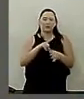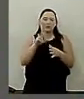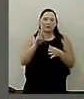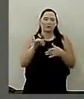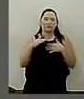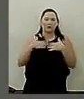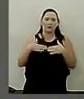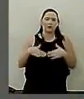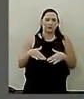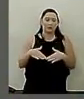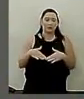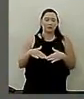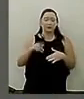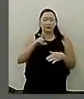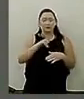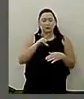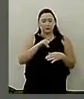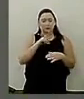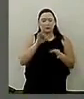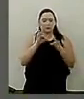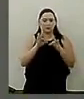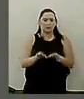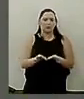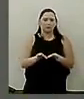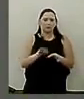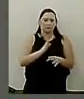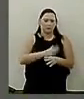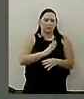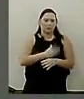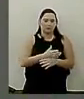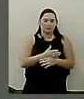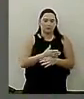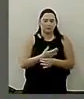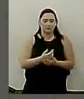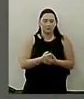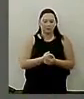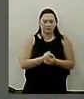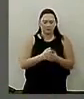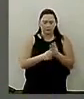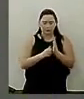tudo, inclusive o seu coração. Vamos orar.